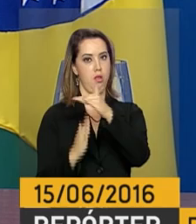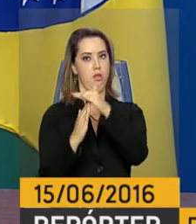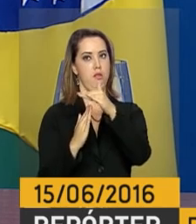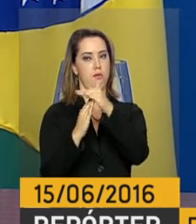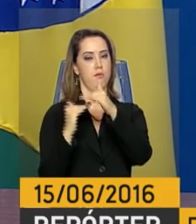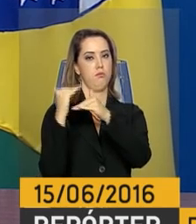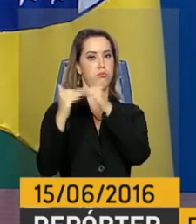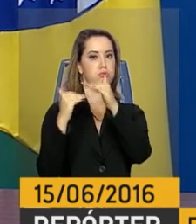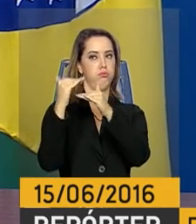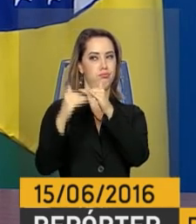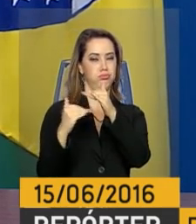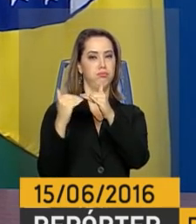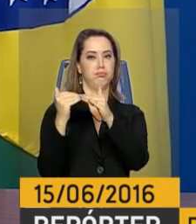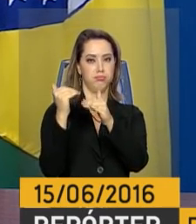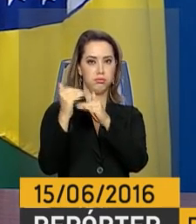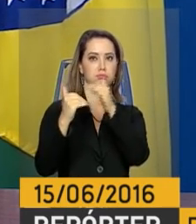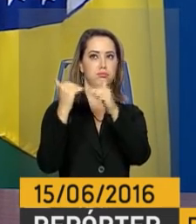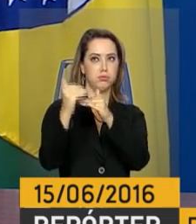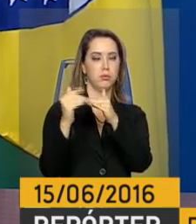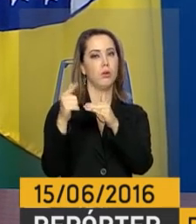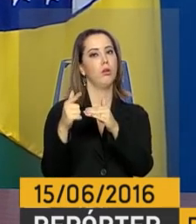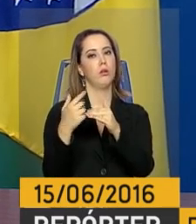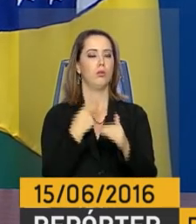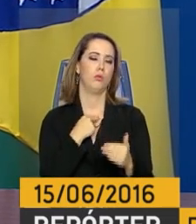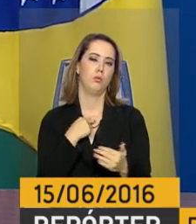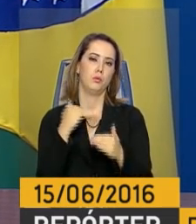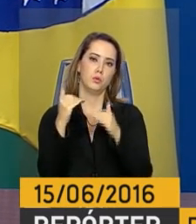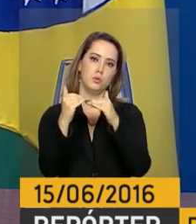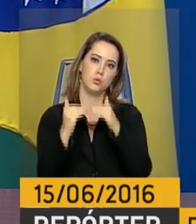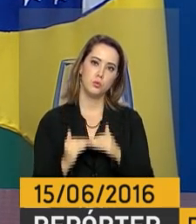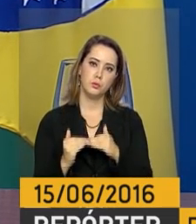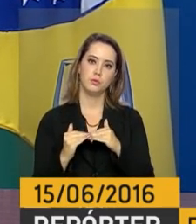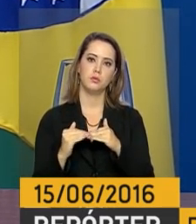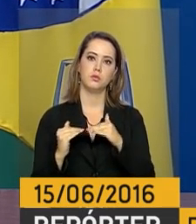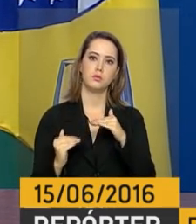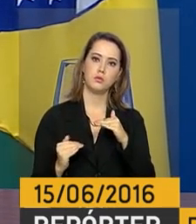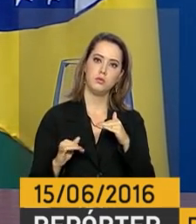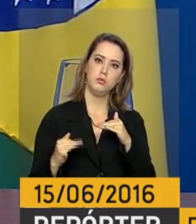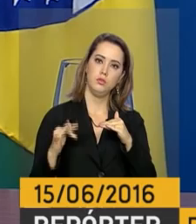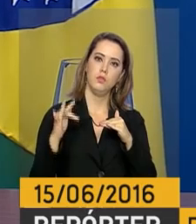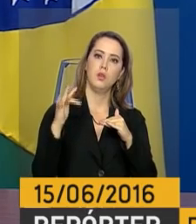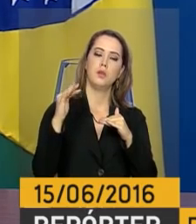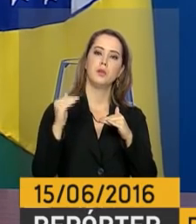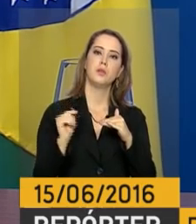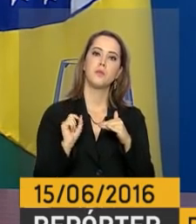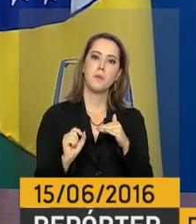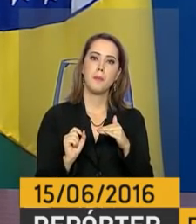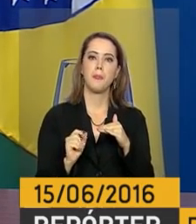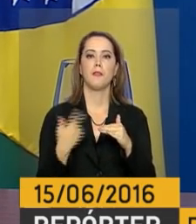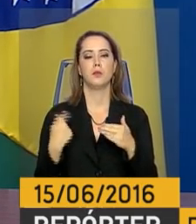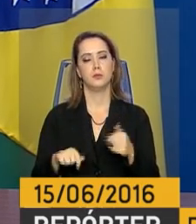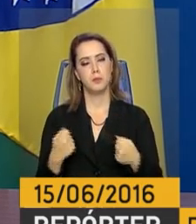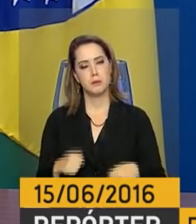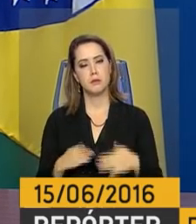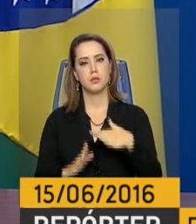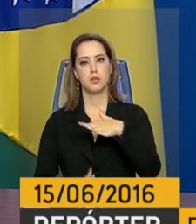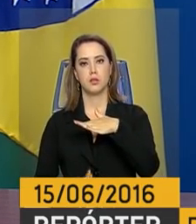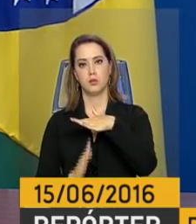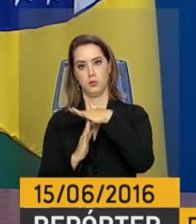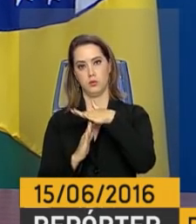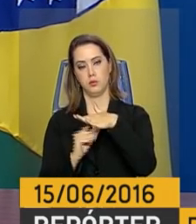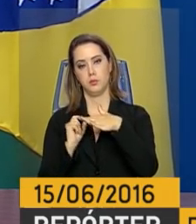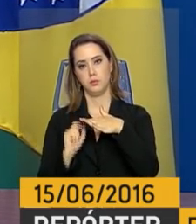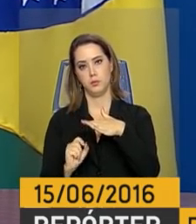parte da despesa pública total. Se ela cresce acima percentual acima do limite, ela